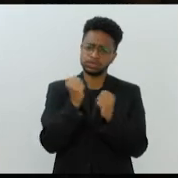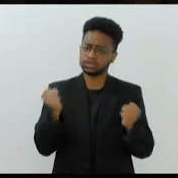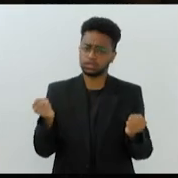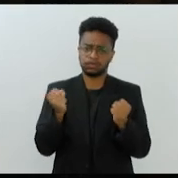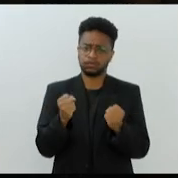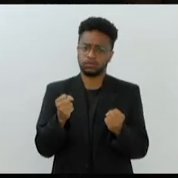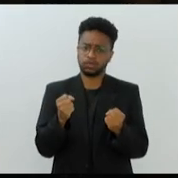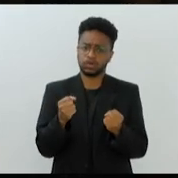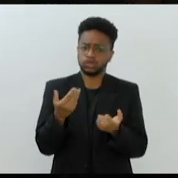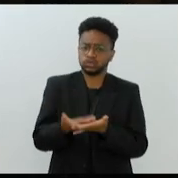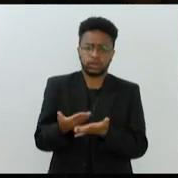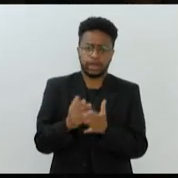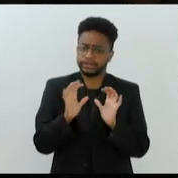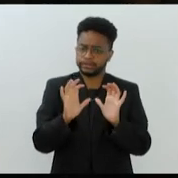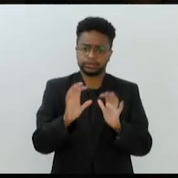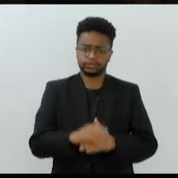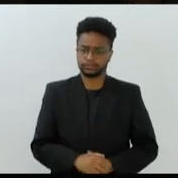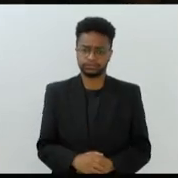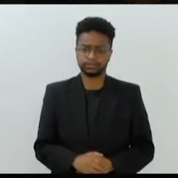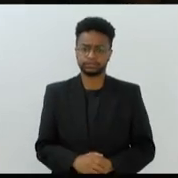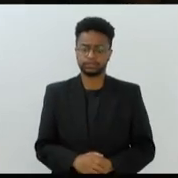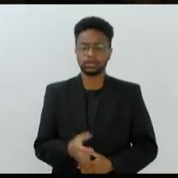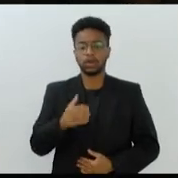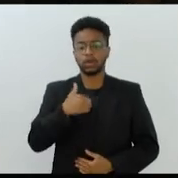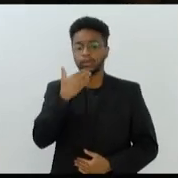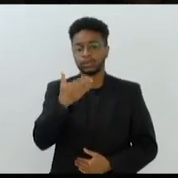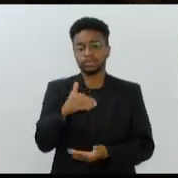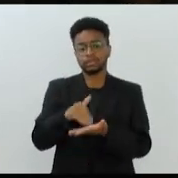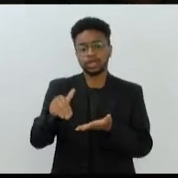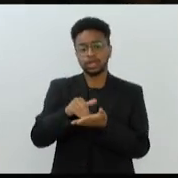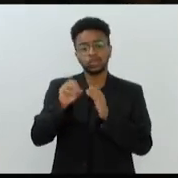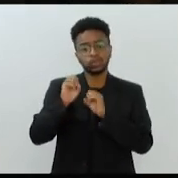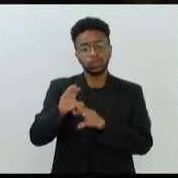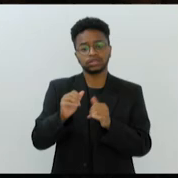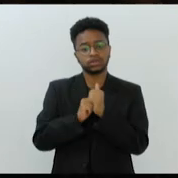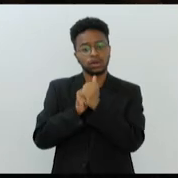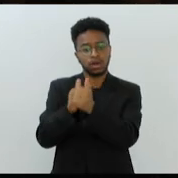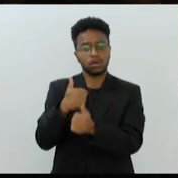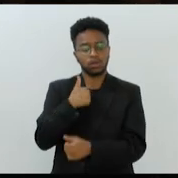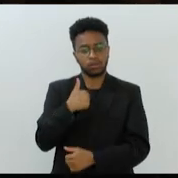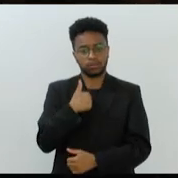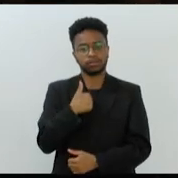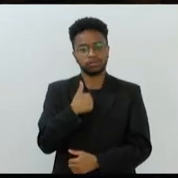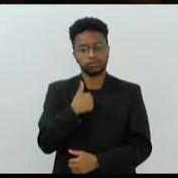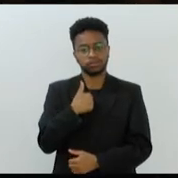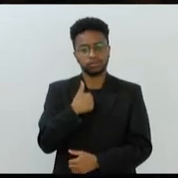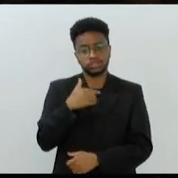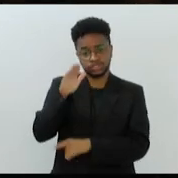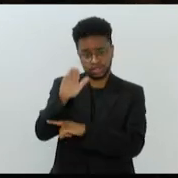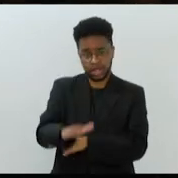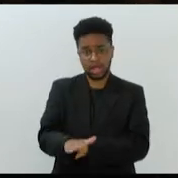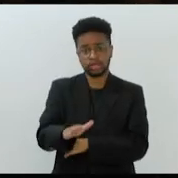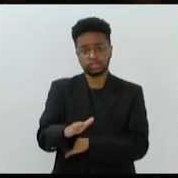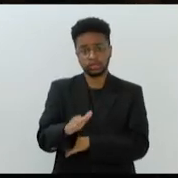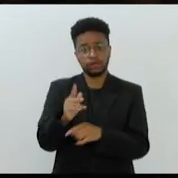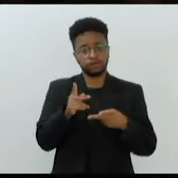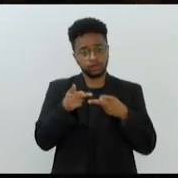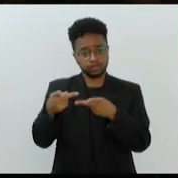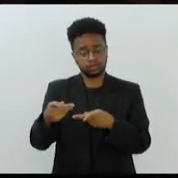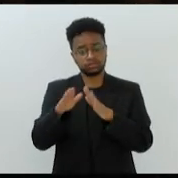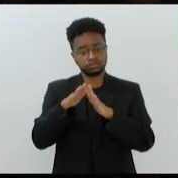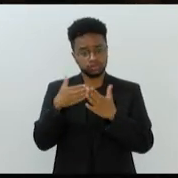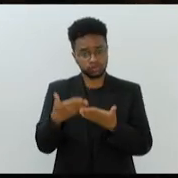dessa forma. Eu quero pedir para alguém da Secretaria de Educação me acompanhar num dia à tarde, lá no Olga